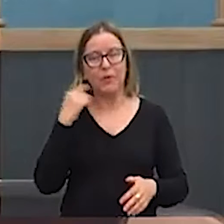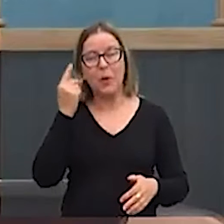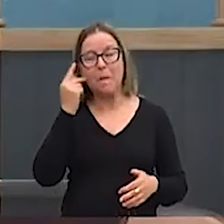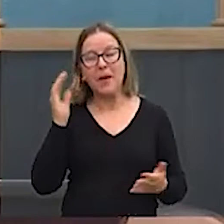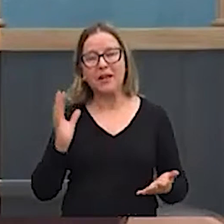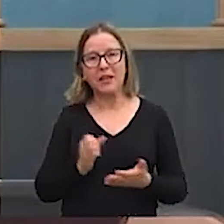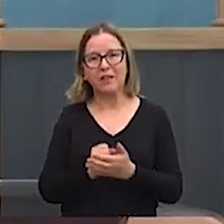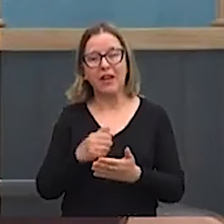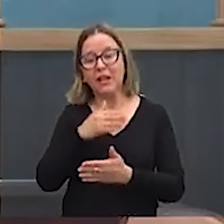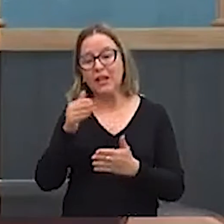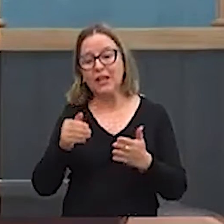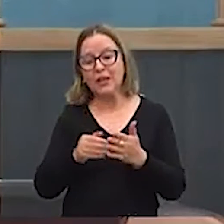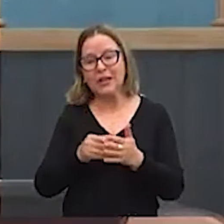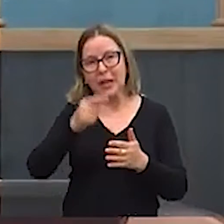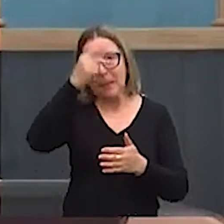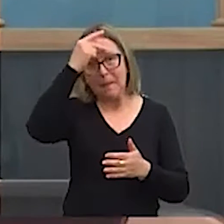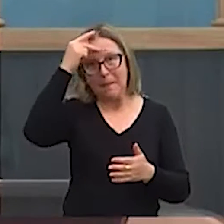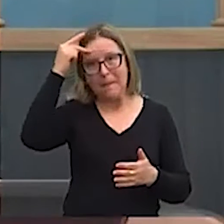que nele crê.